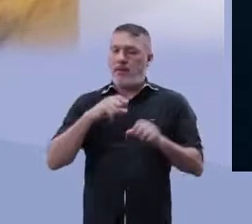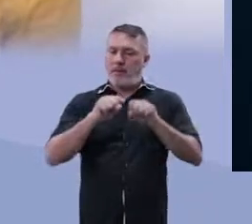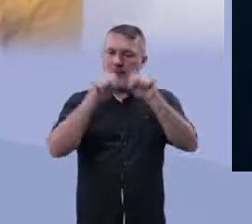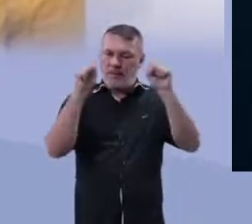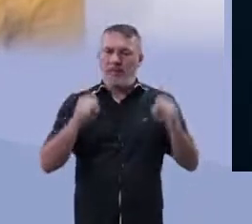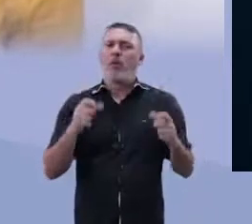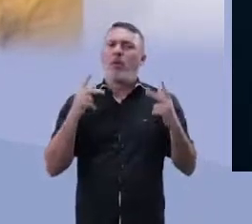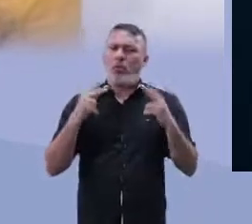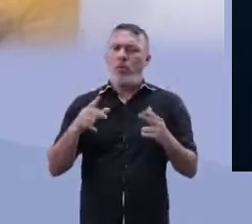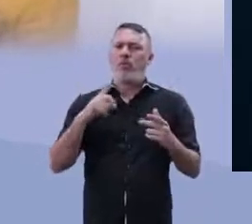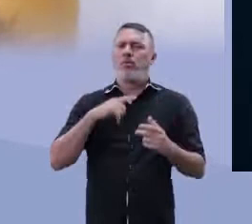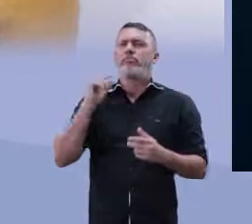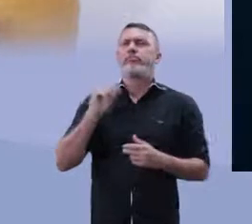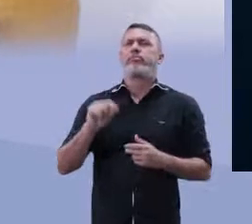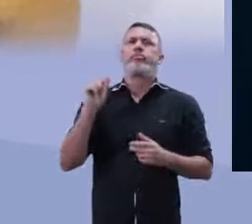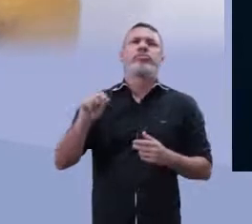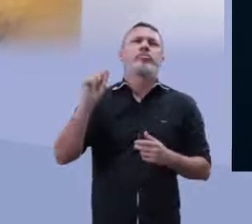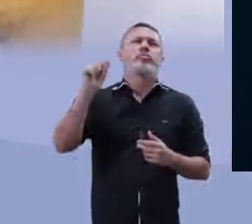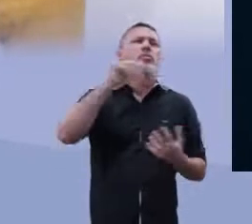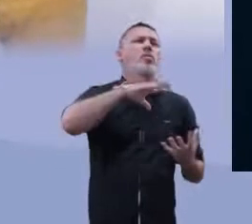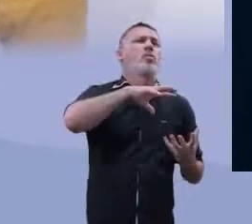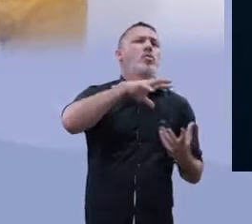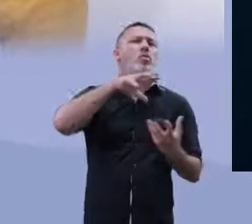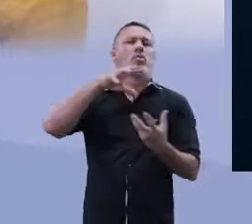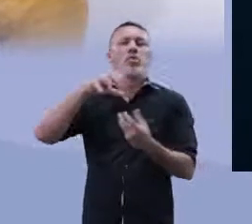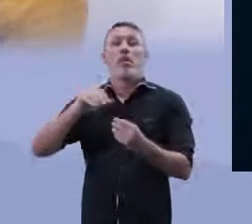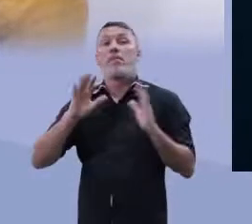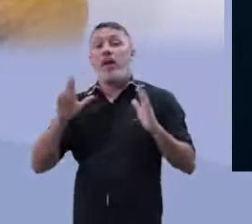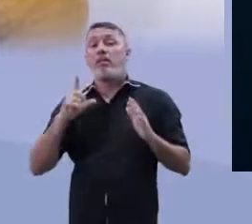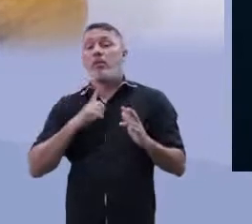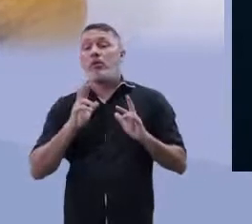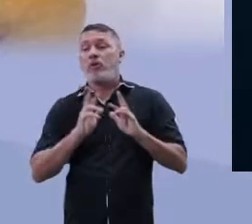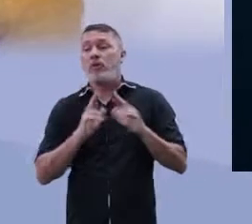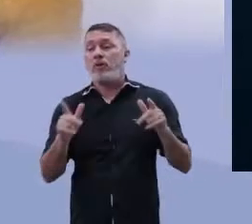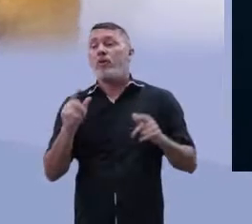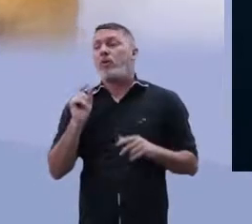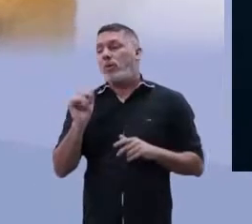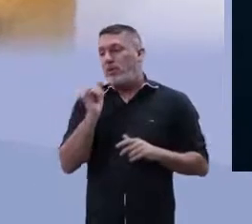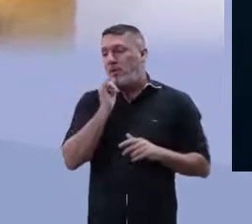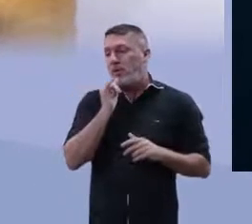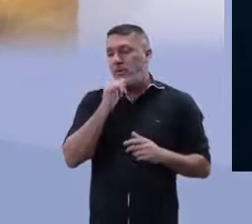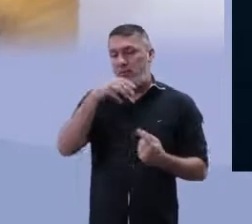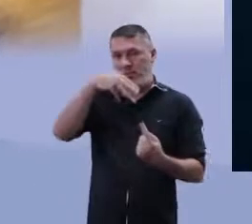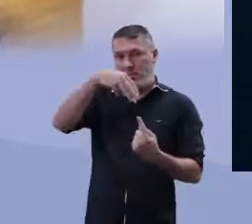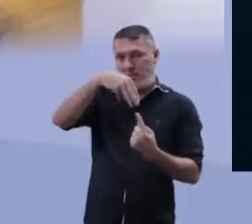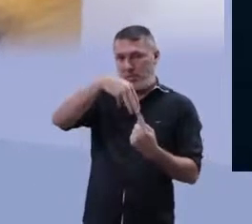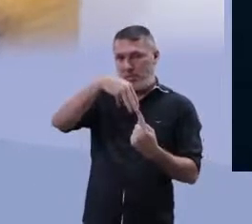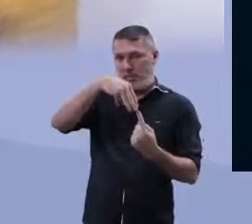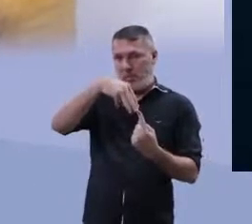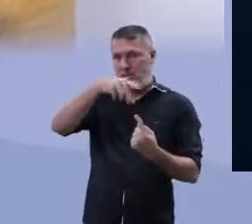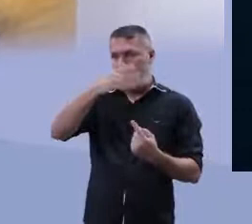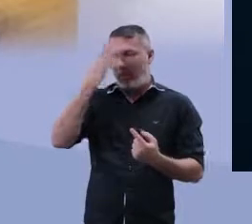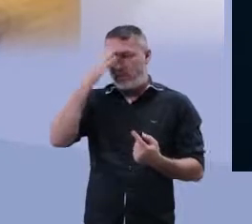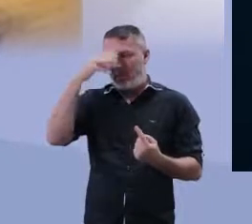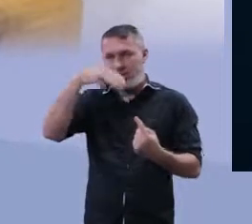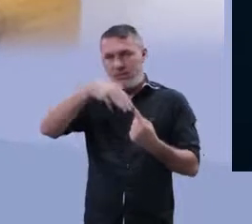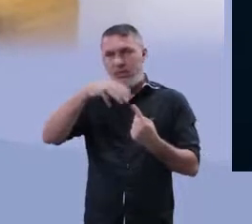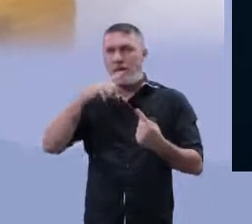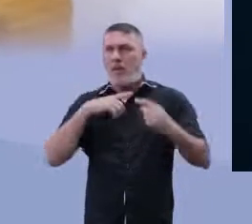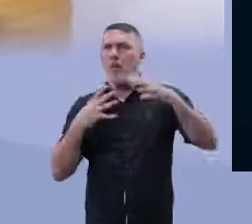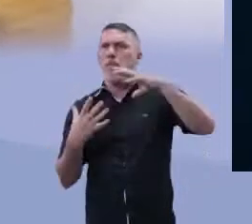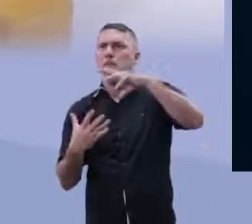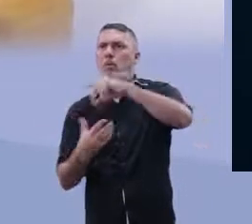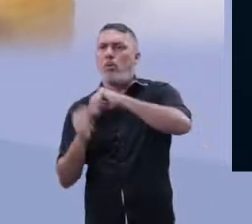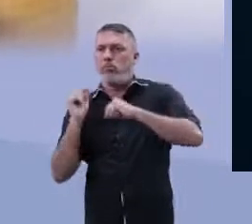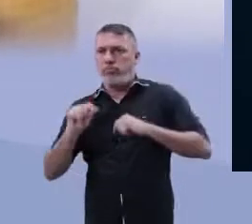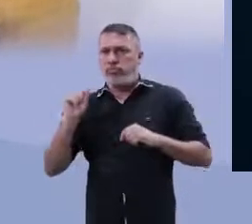ela se espalha por várias partes do mundo. Só que aí tem um diferencial, como por exemplo a McDonald's, né? Se espalha por várias partes do